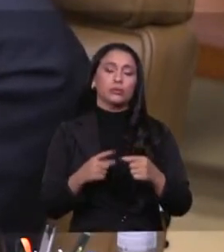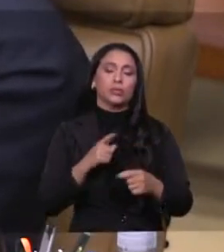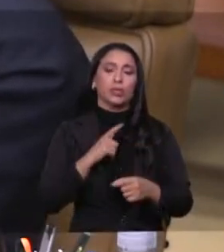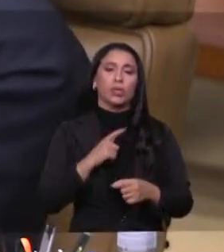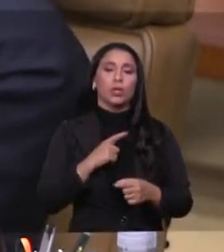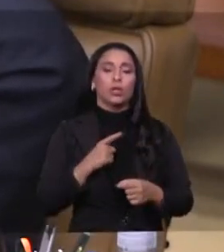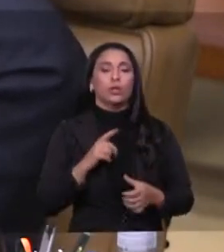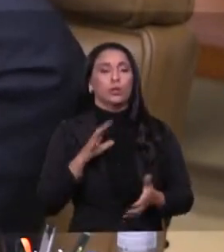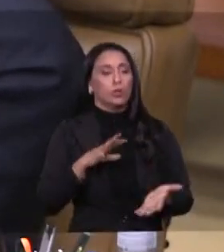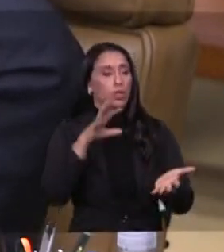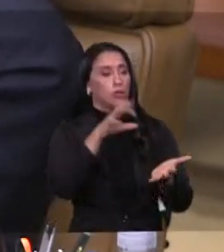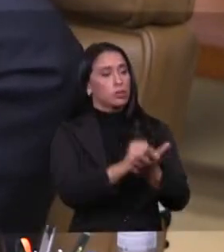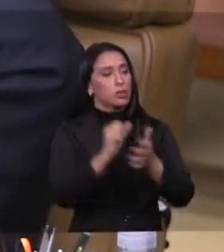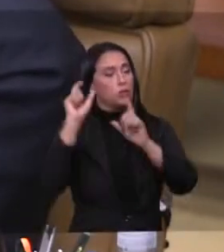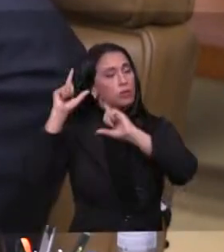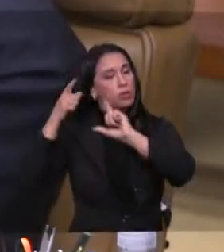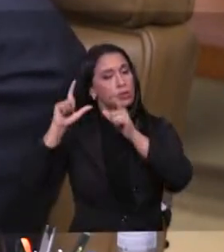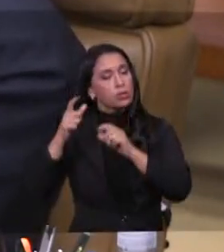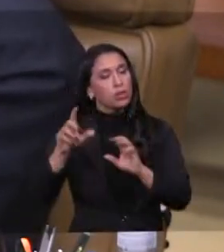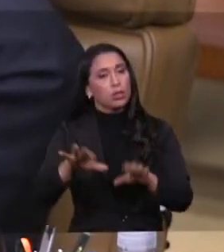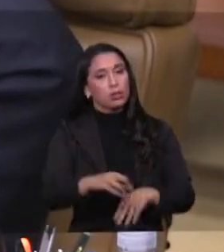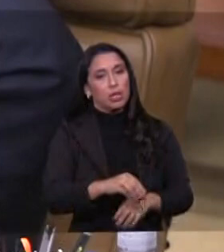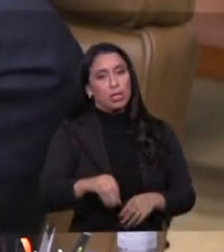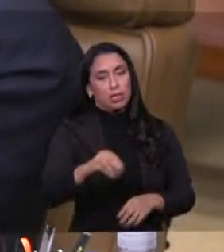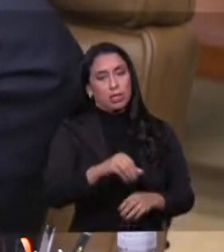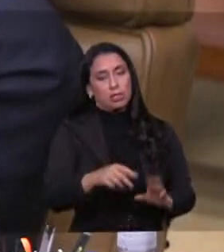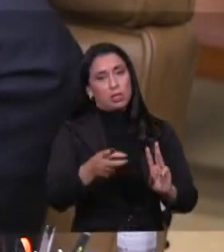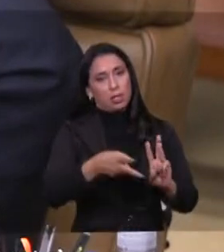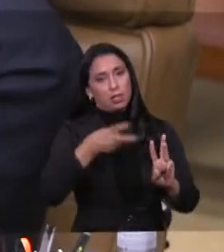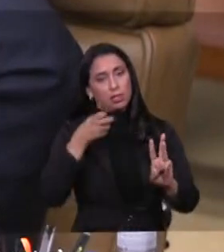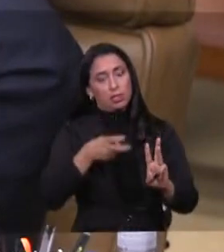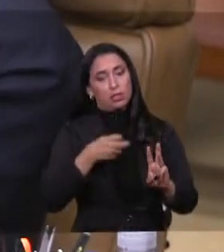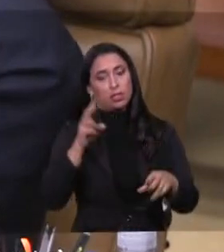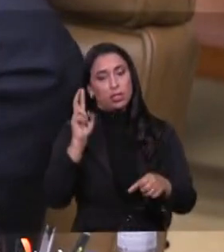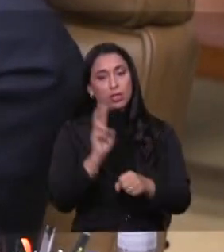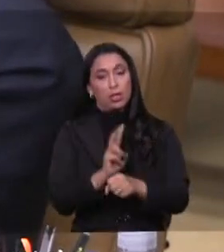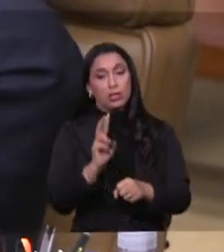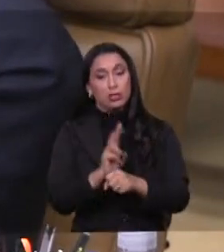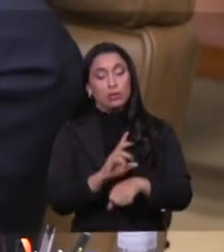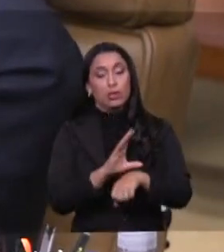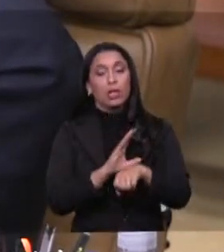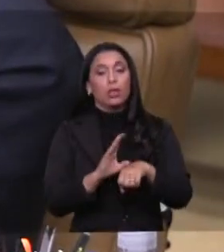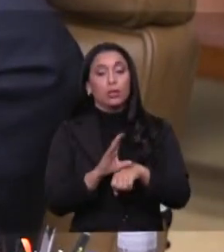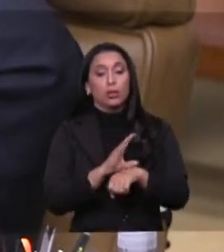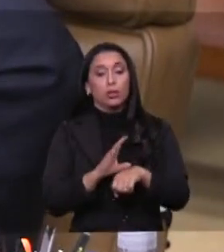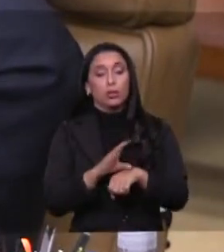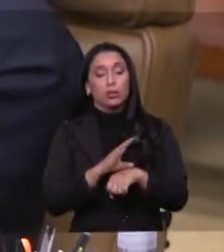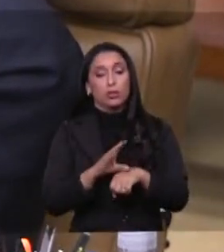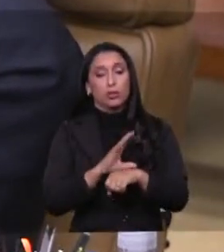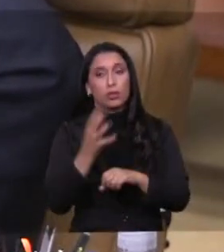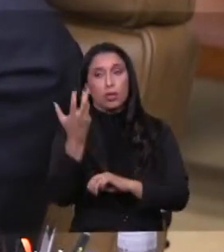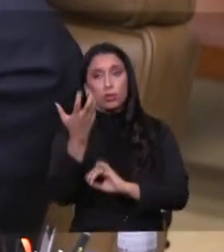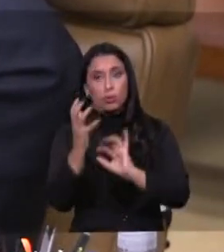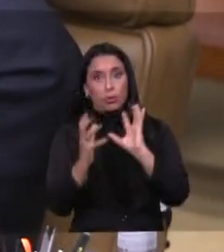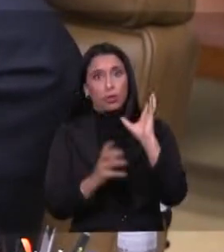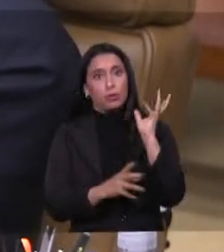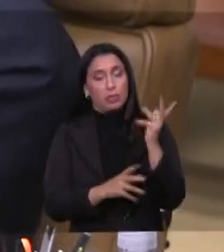A compatibilidade entre a ocupação tradicional das terras indígenas e a tutela constitucional ao meio